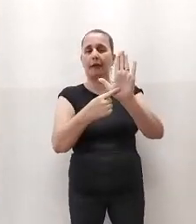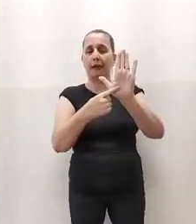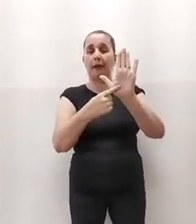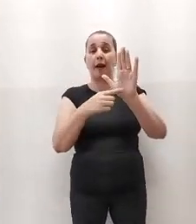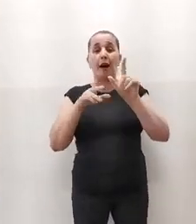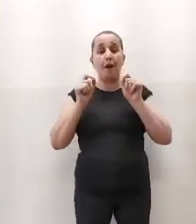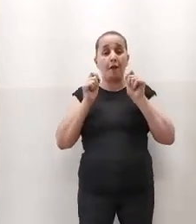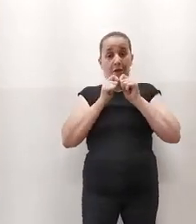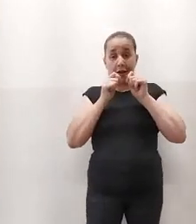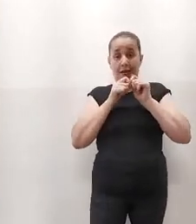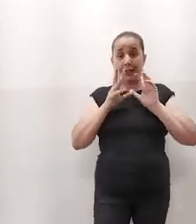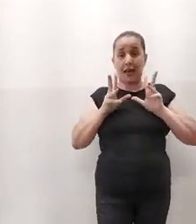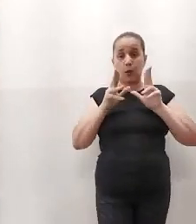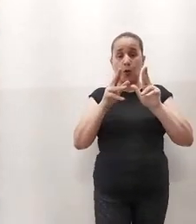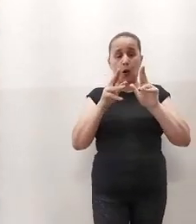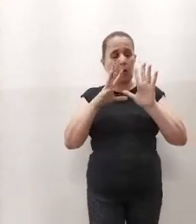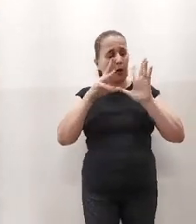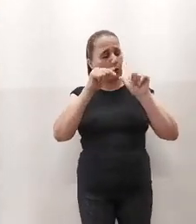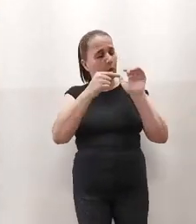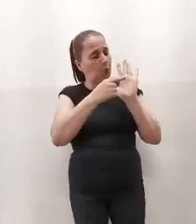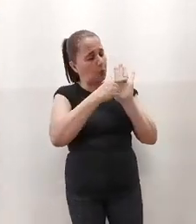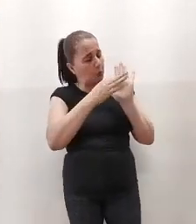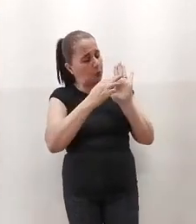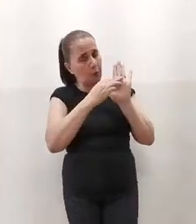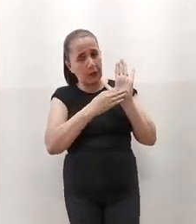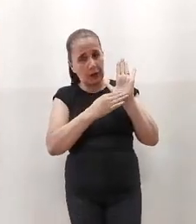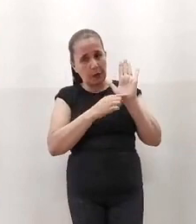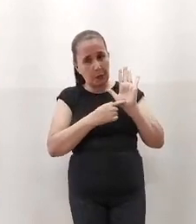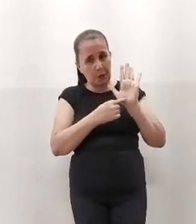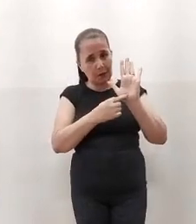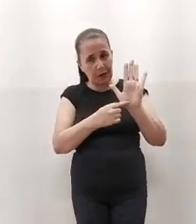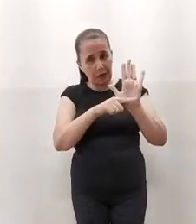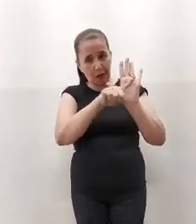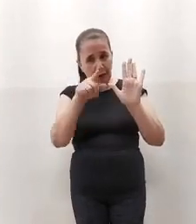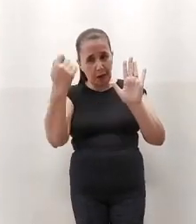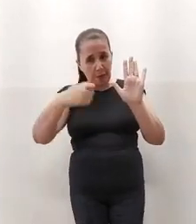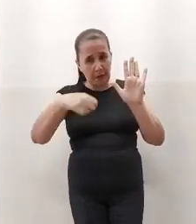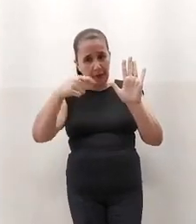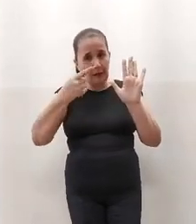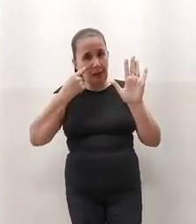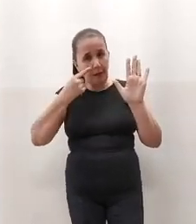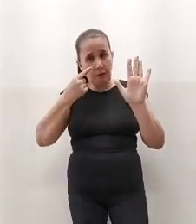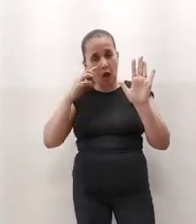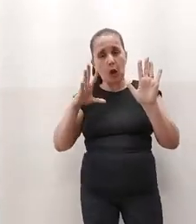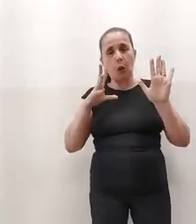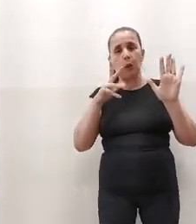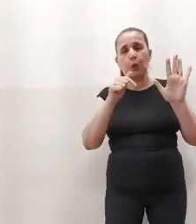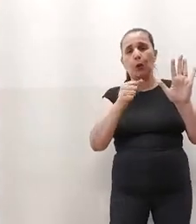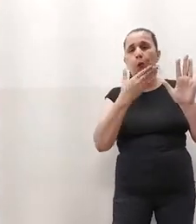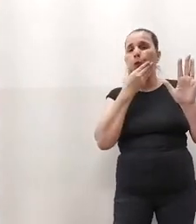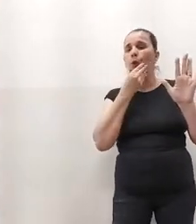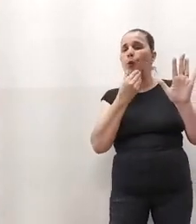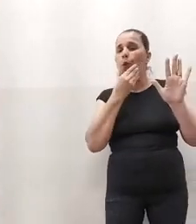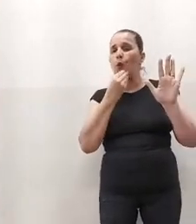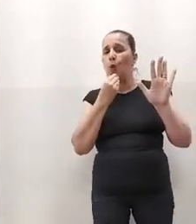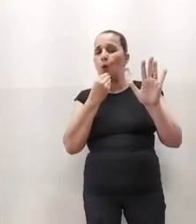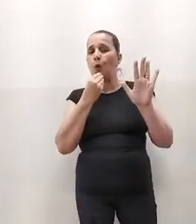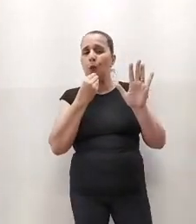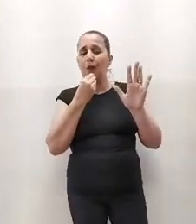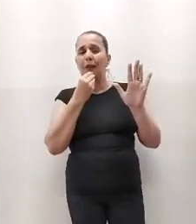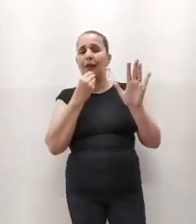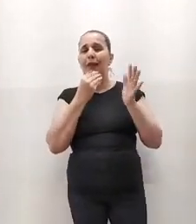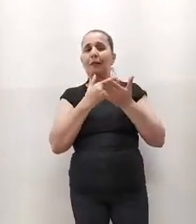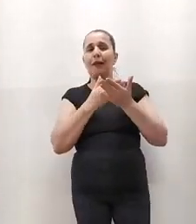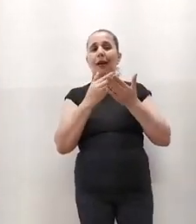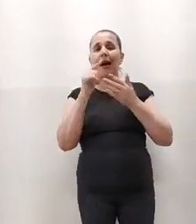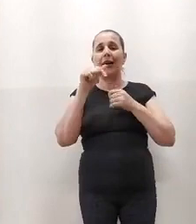faça igual aquilo que eu te mostrei. Você precisa ver todos os homens que passaram nas